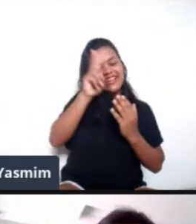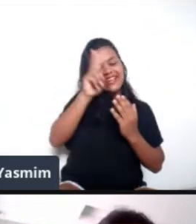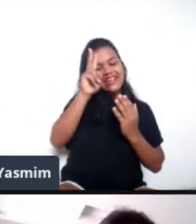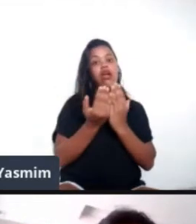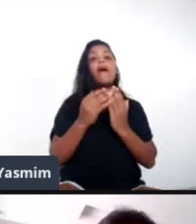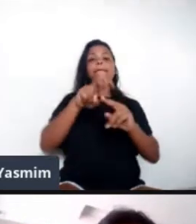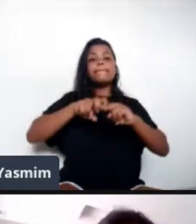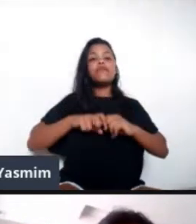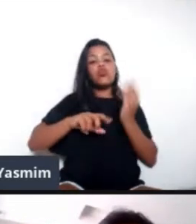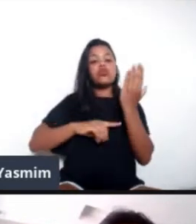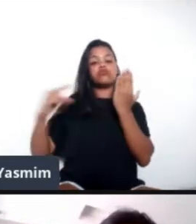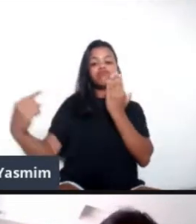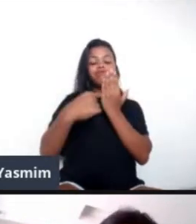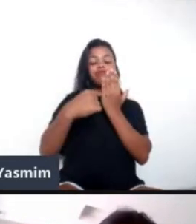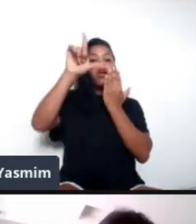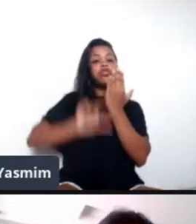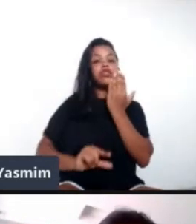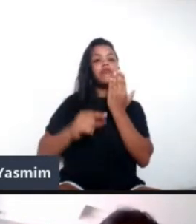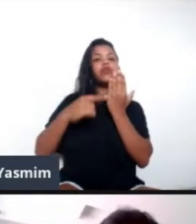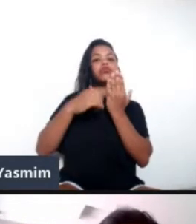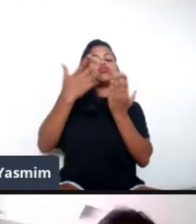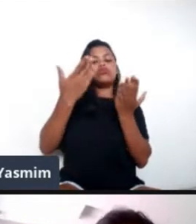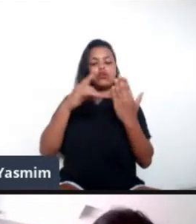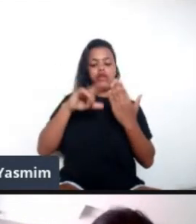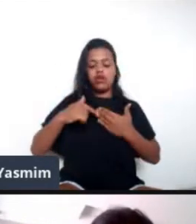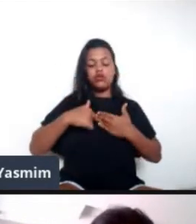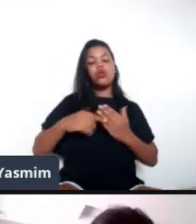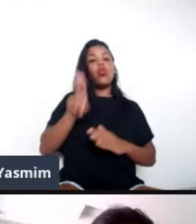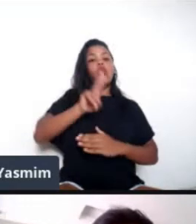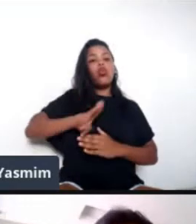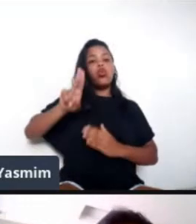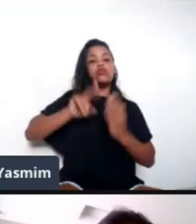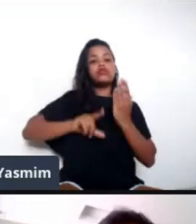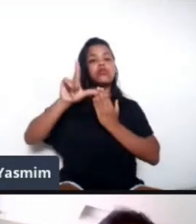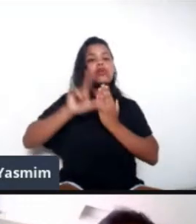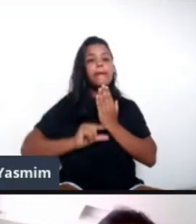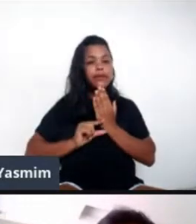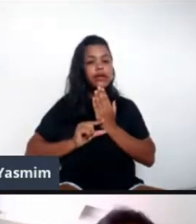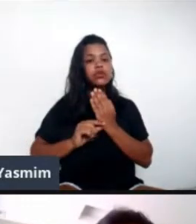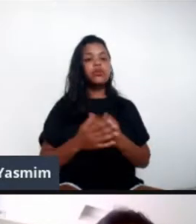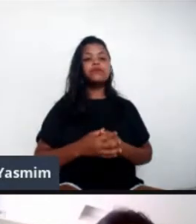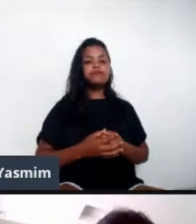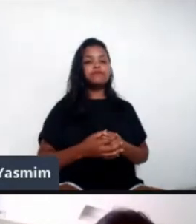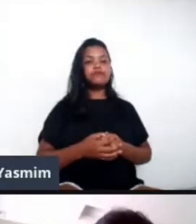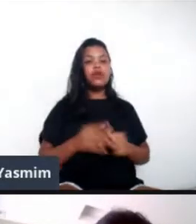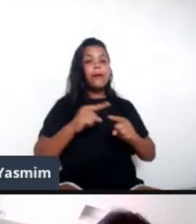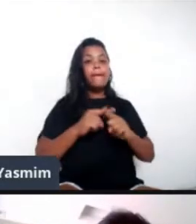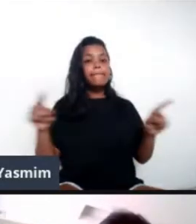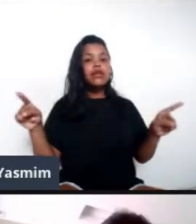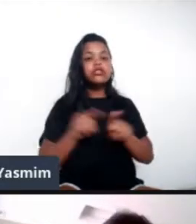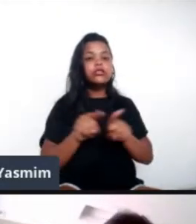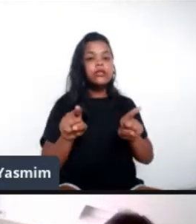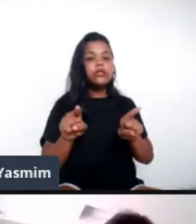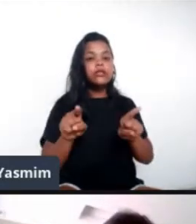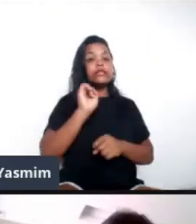carga patogênica, né, a carga viral, a carga de bactérias que podem entrar no corpo, mas, eventualmente, se algumas delas entram, então